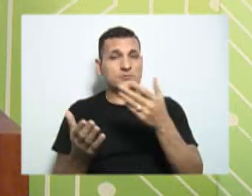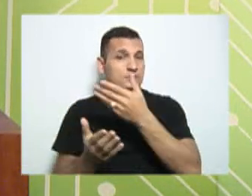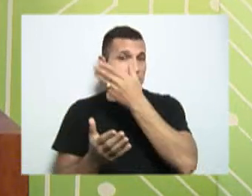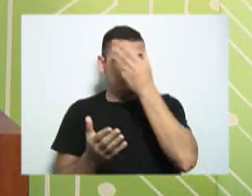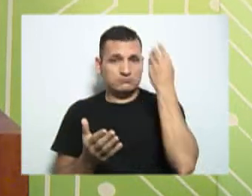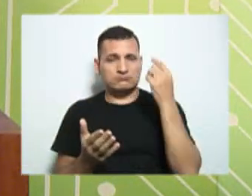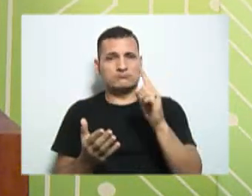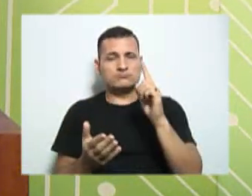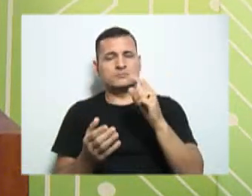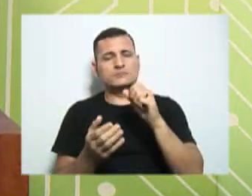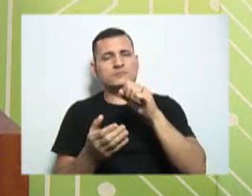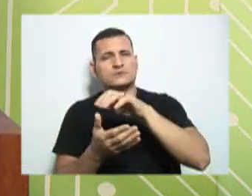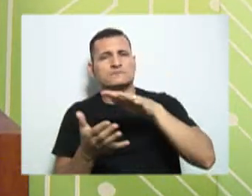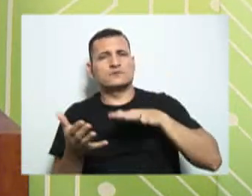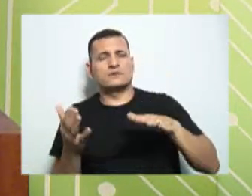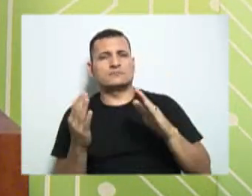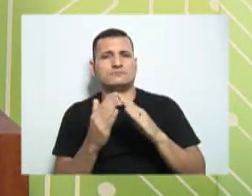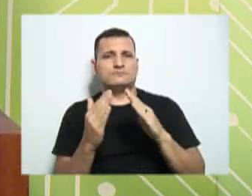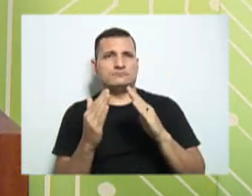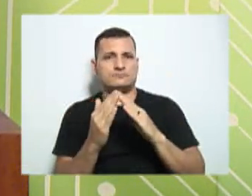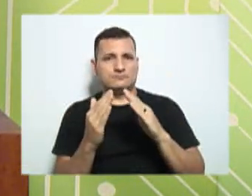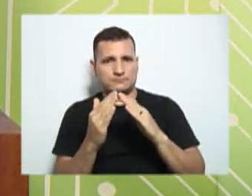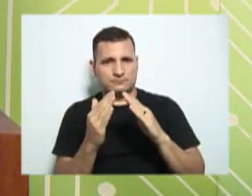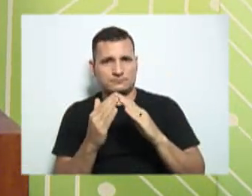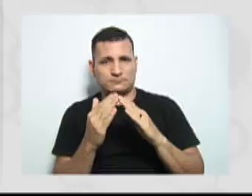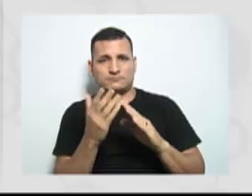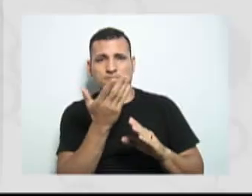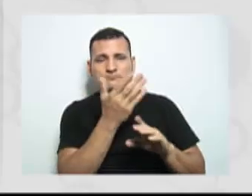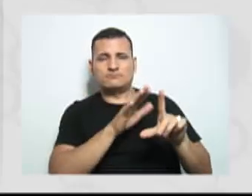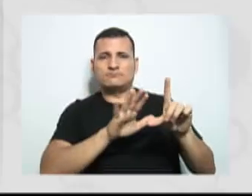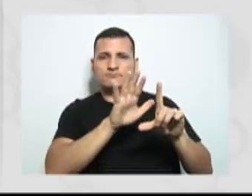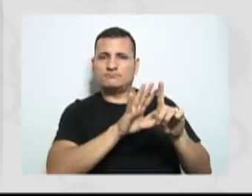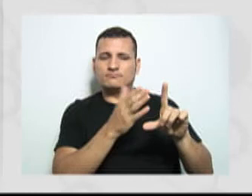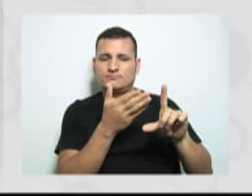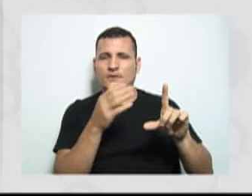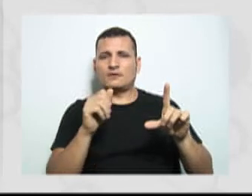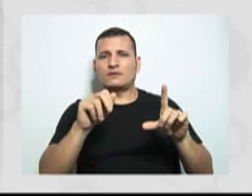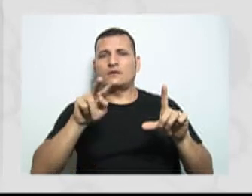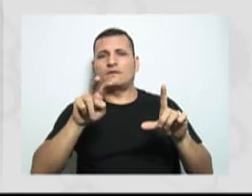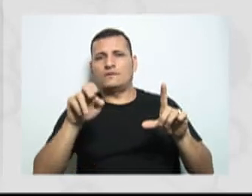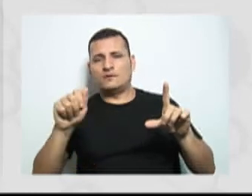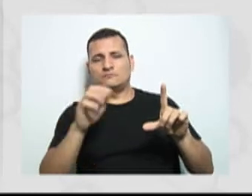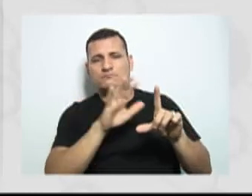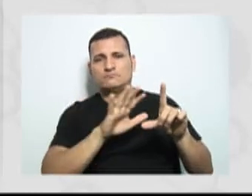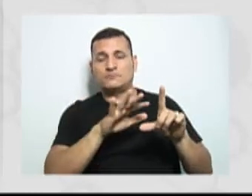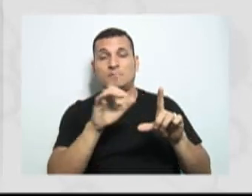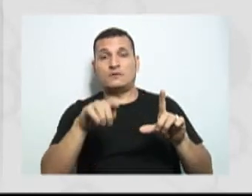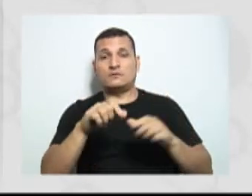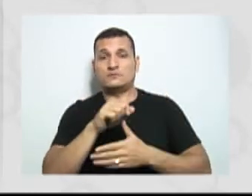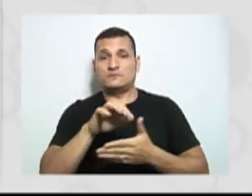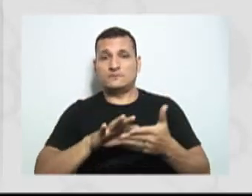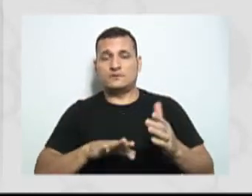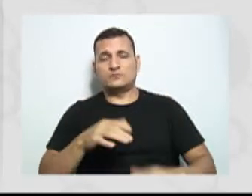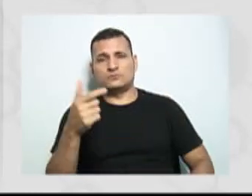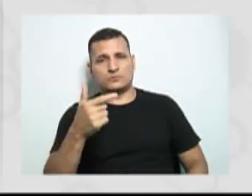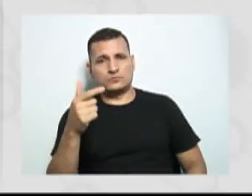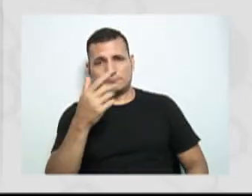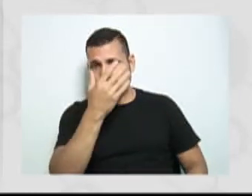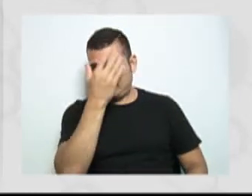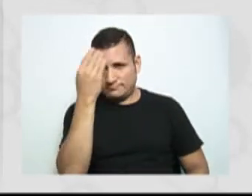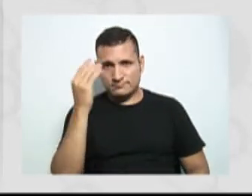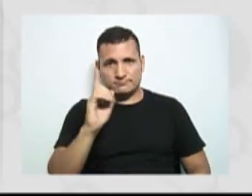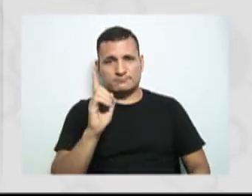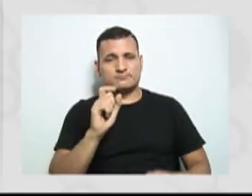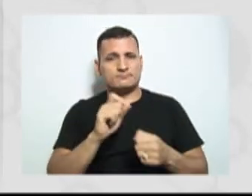da atividade de percurso, tá bom? Que está lá para vocês fazerem, a nossa atividade de percurso 2, né? Não esqueçam de